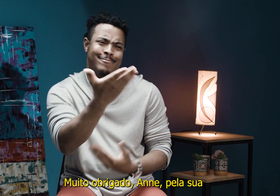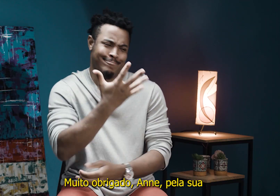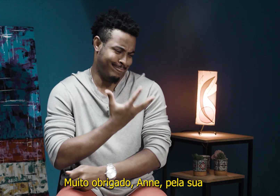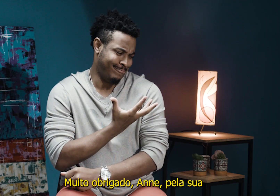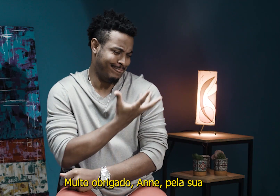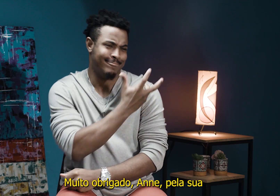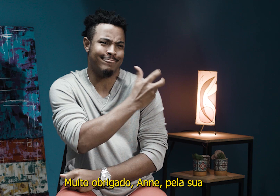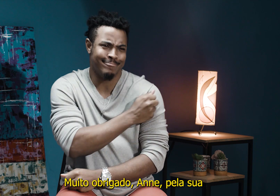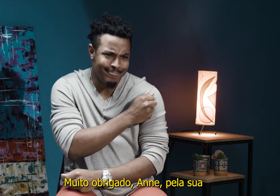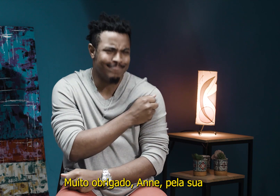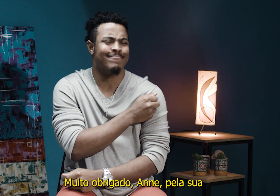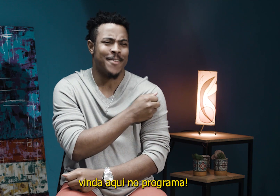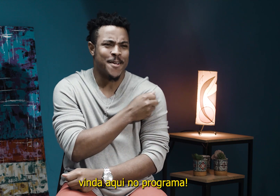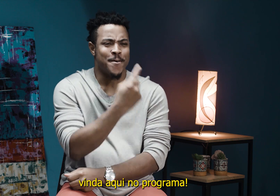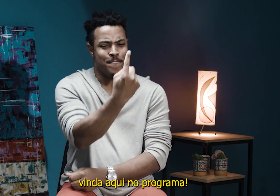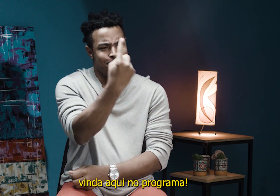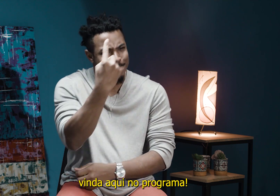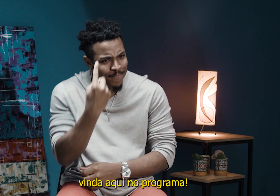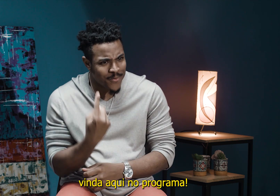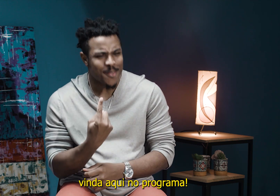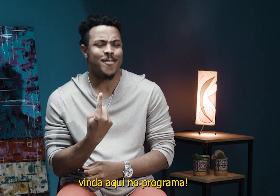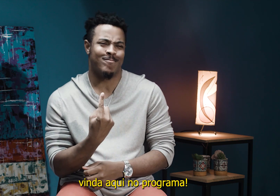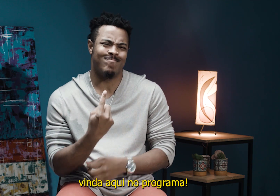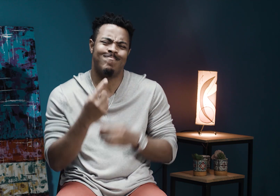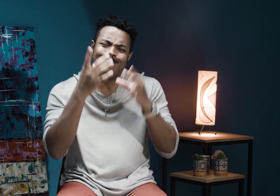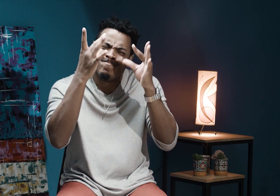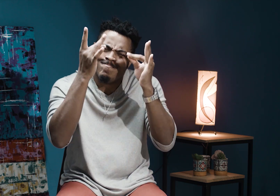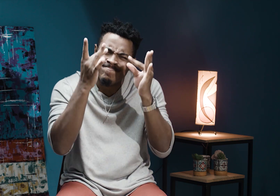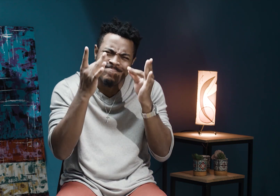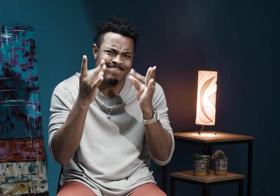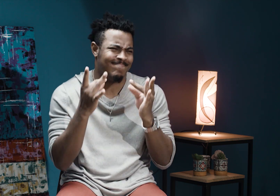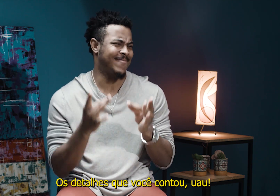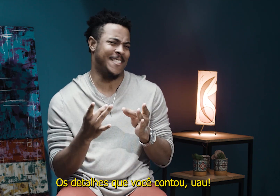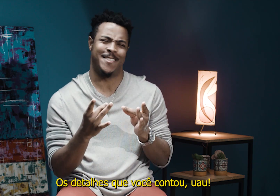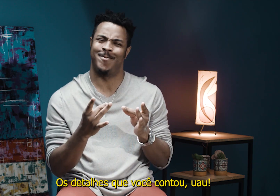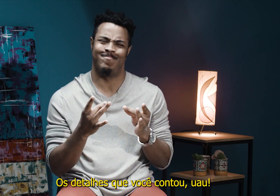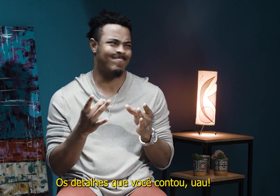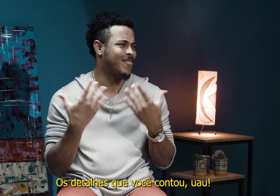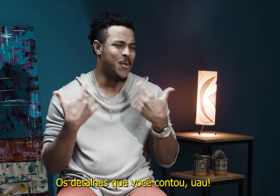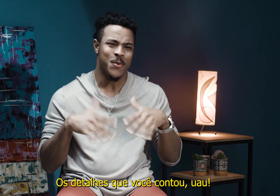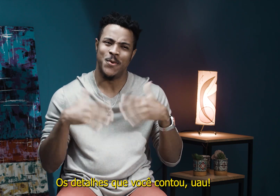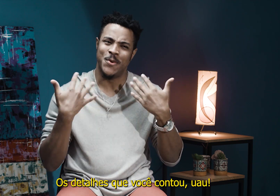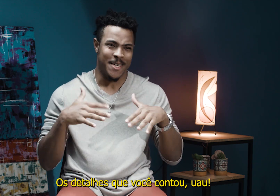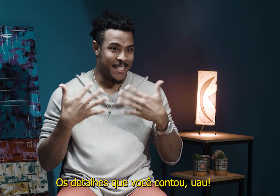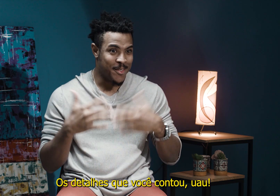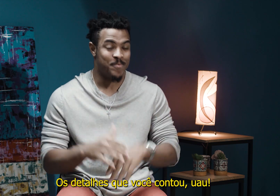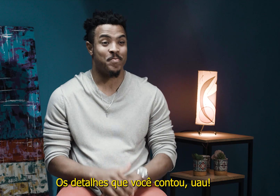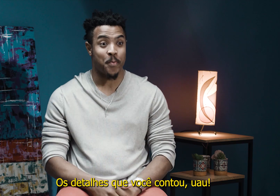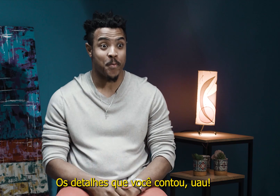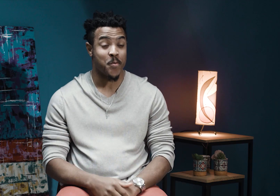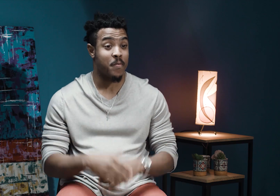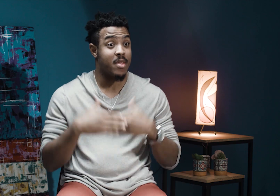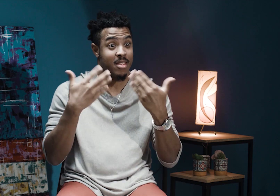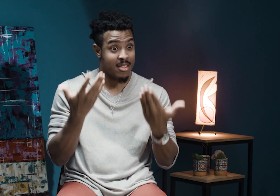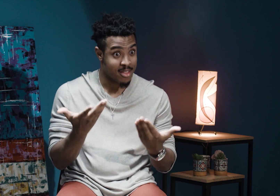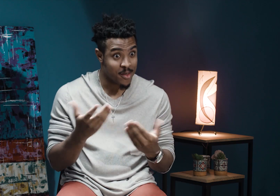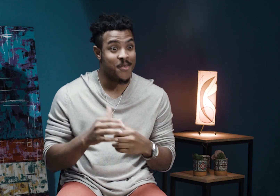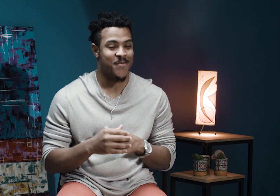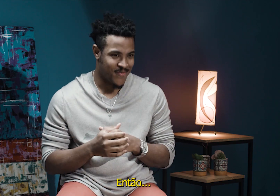Muito obrigado, Anne, pela sua vinda aqui no programa. Os detalhes que você contou,